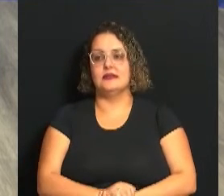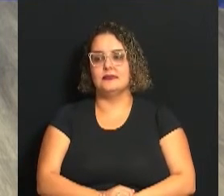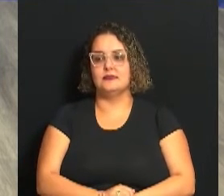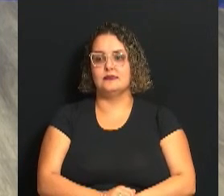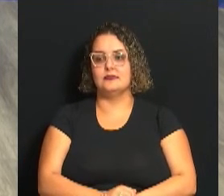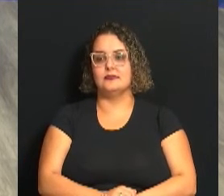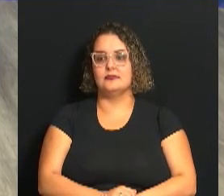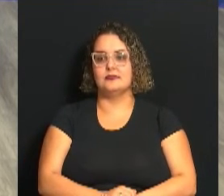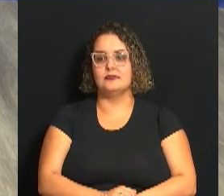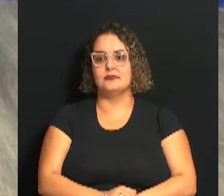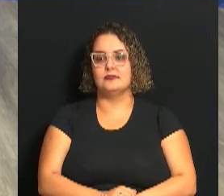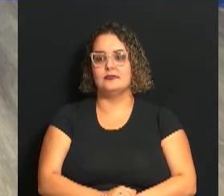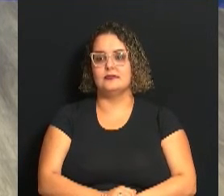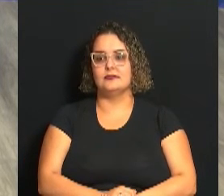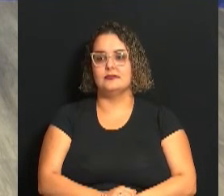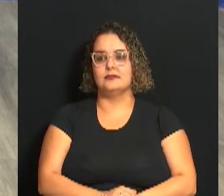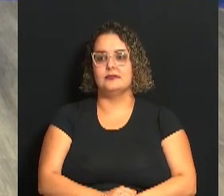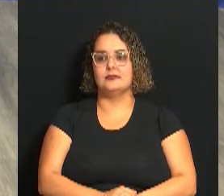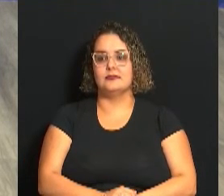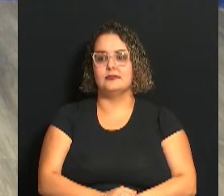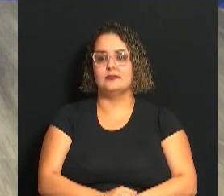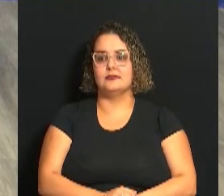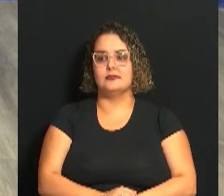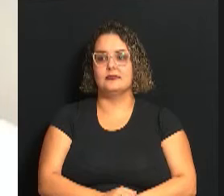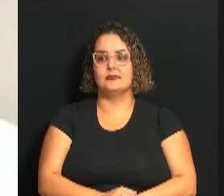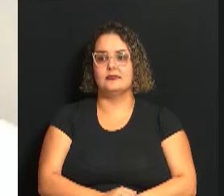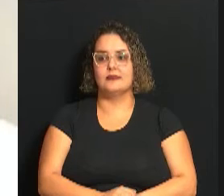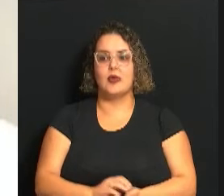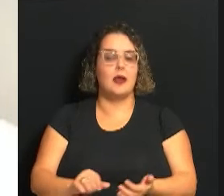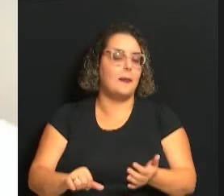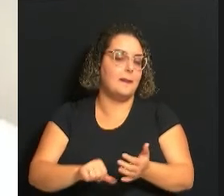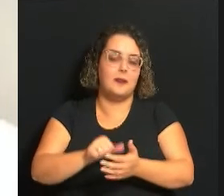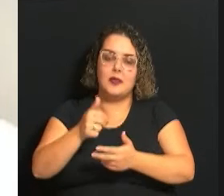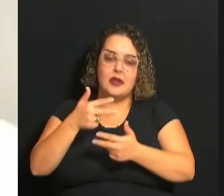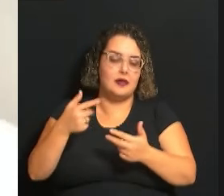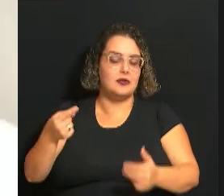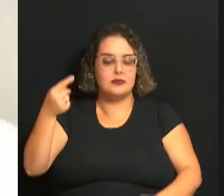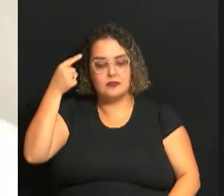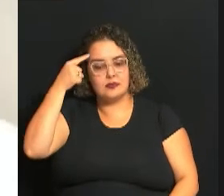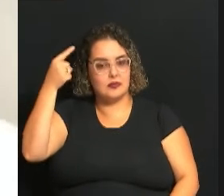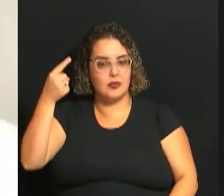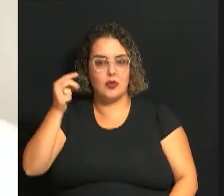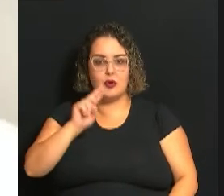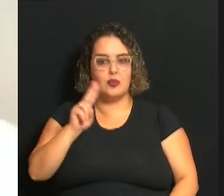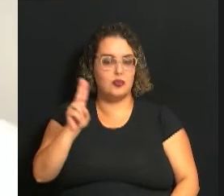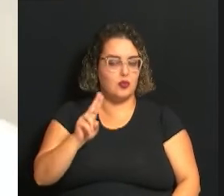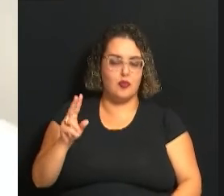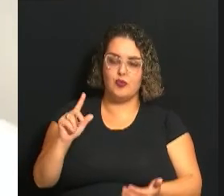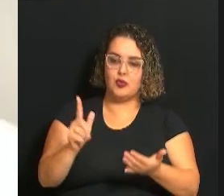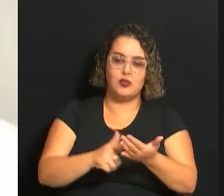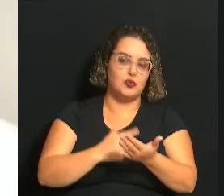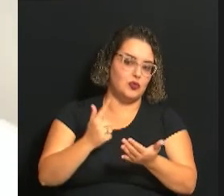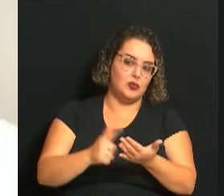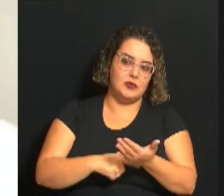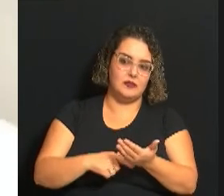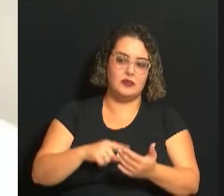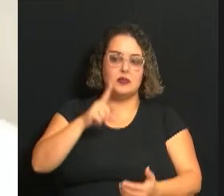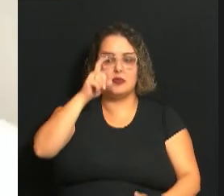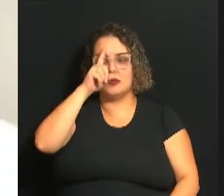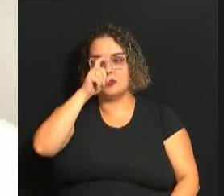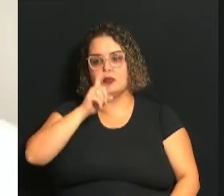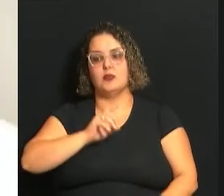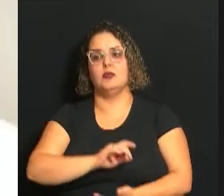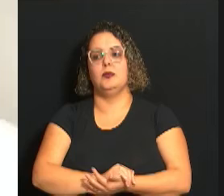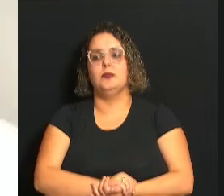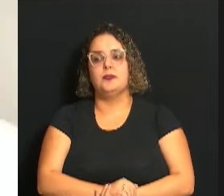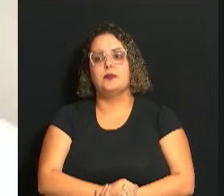Olha, eu acho que foi a primeira coisa que me veio à cabeça, Viviane, foi o nome do livro, enquanto eu estava no hospital, né? Porque